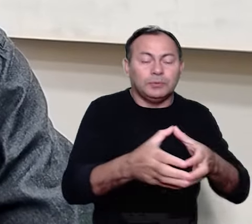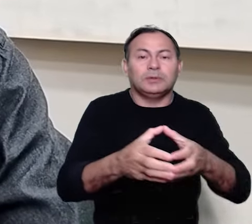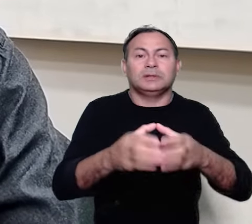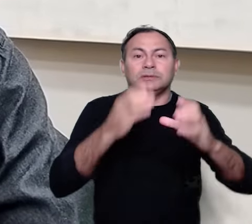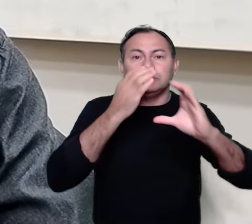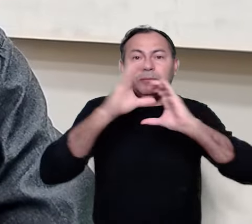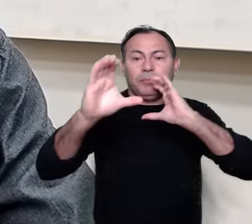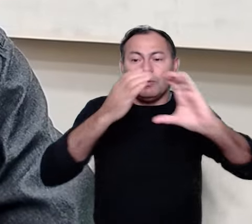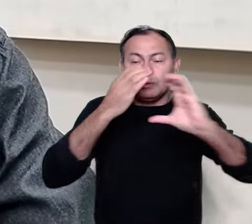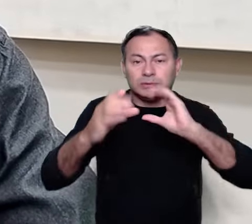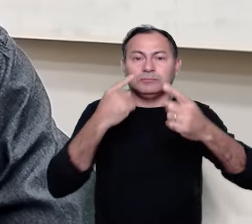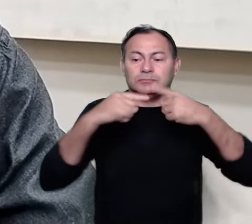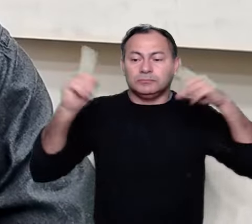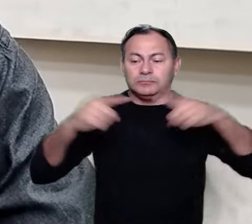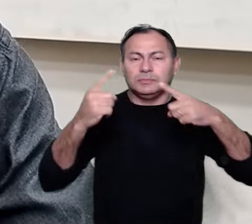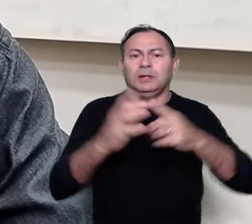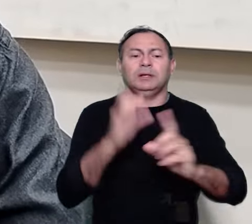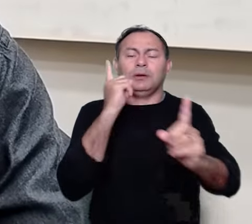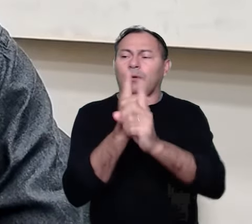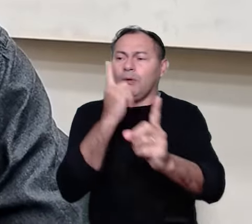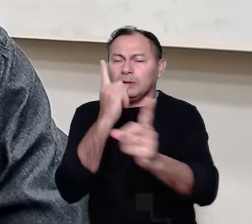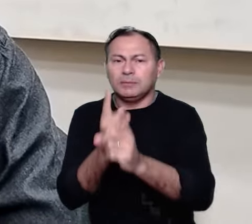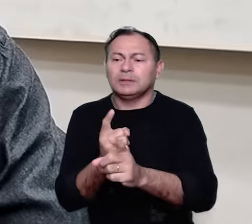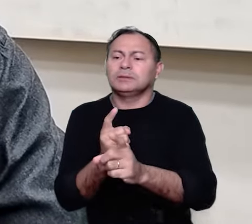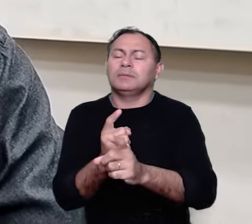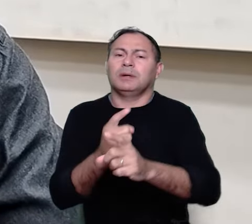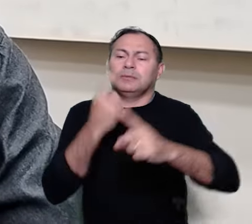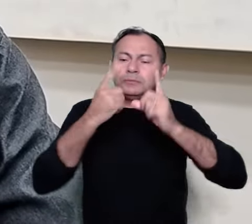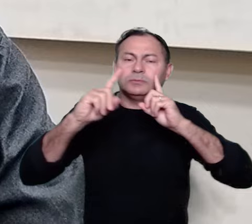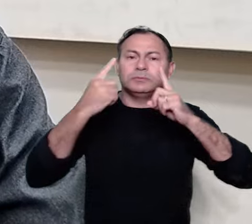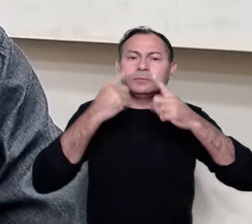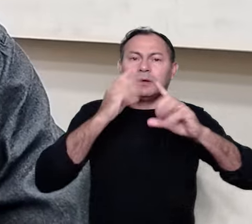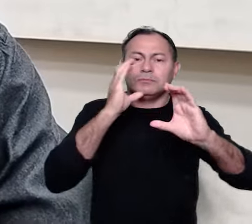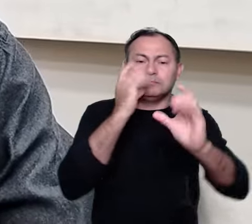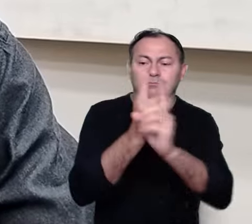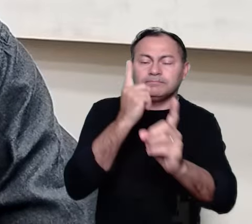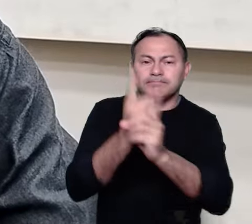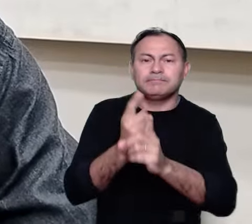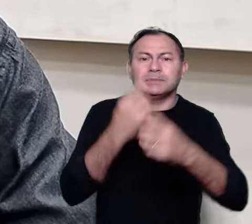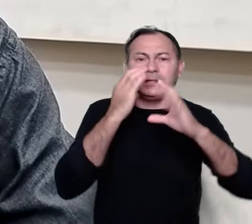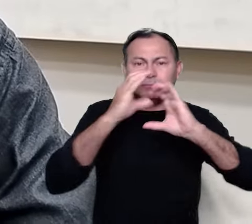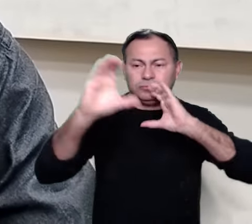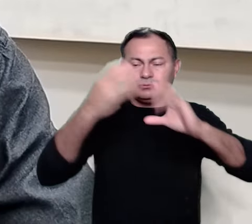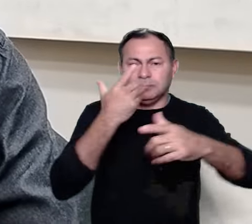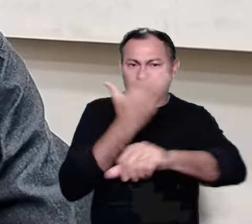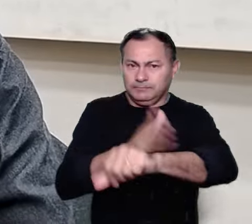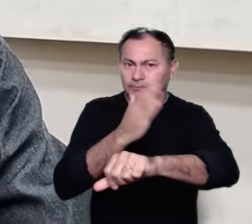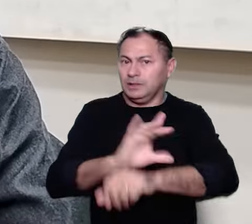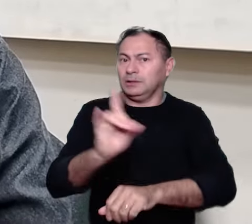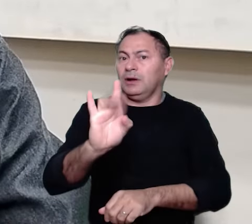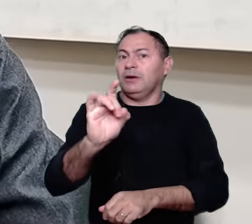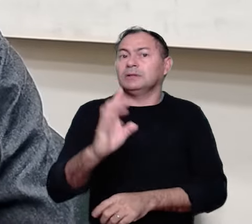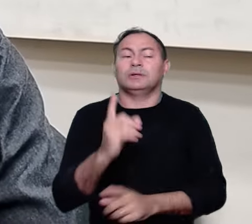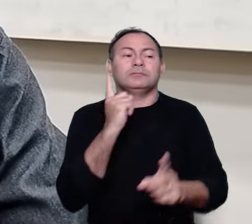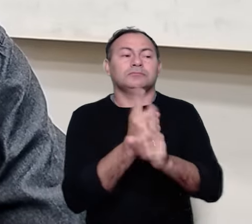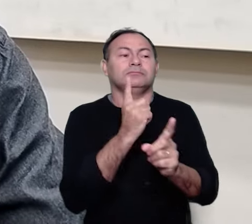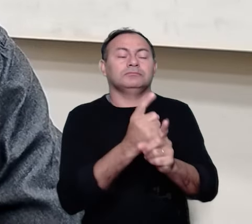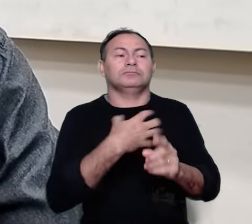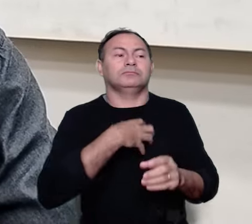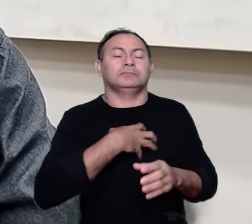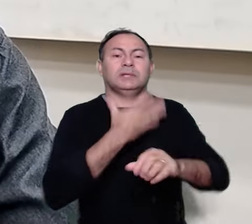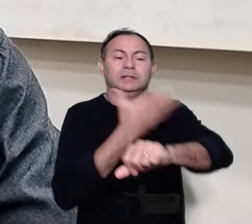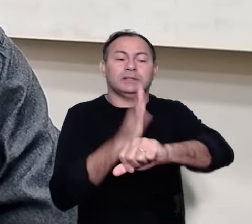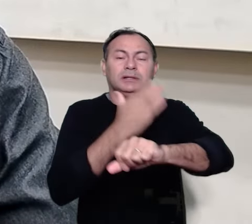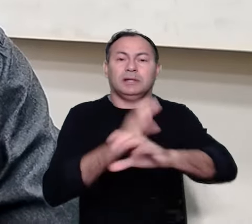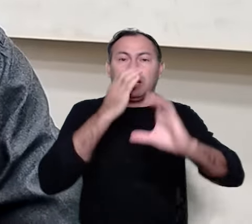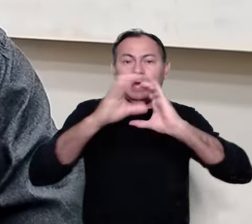ministérios de música, com encontros periódicos, e esses encontros não podem ser apenas